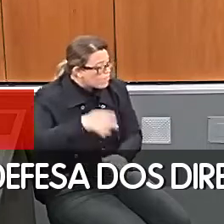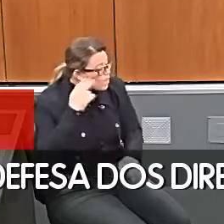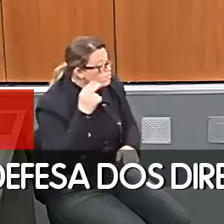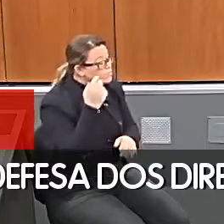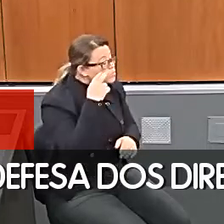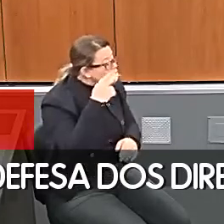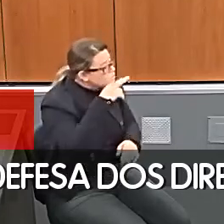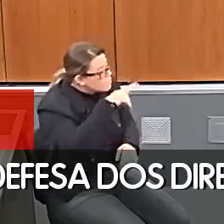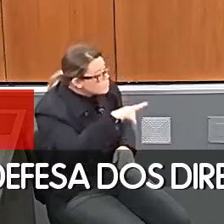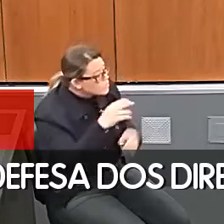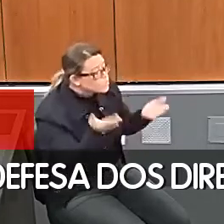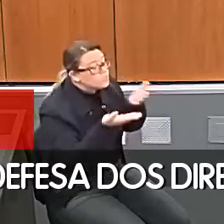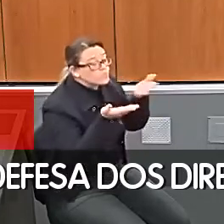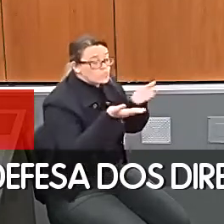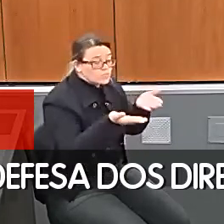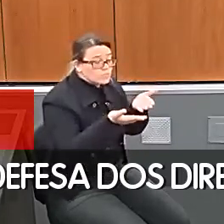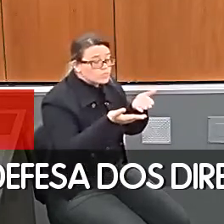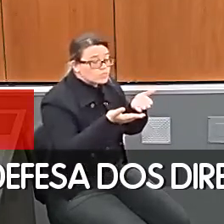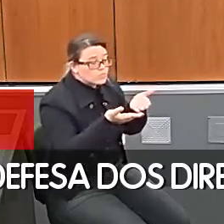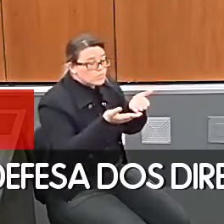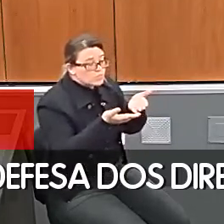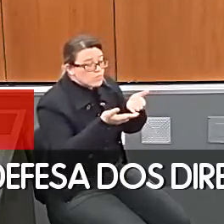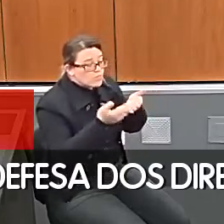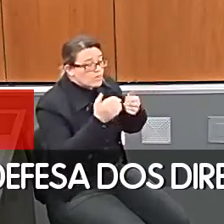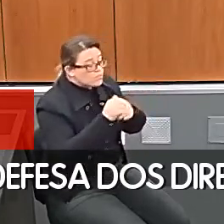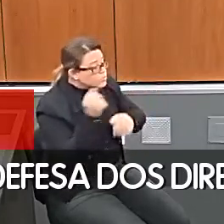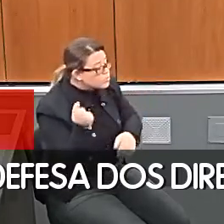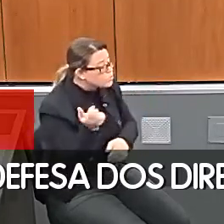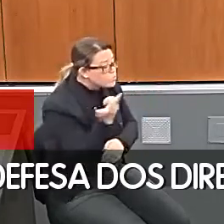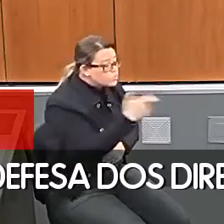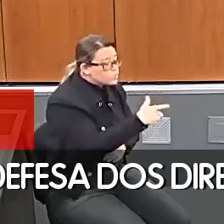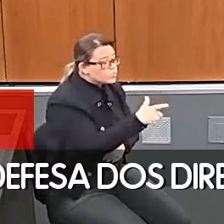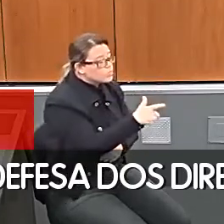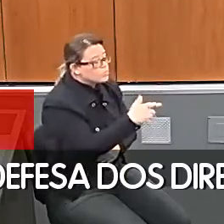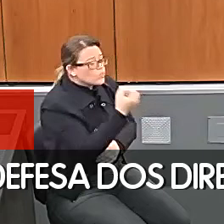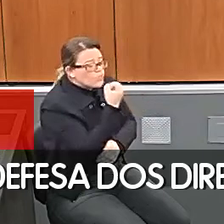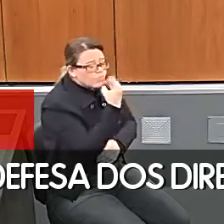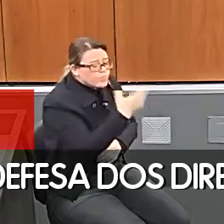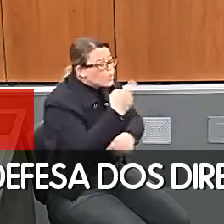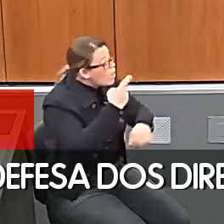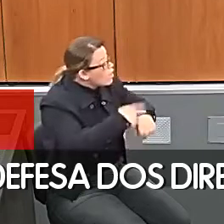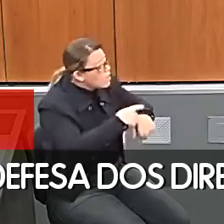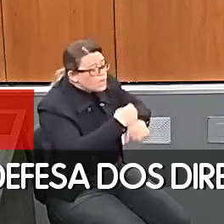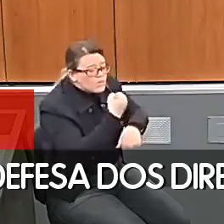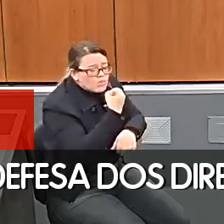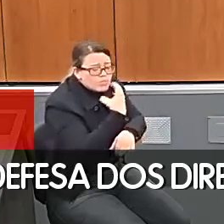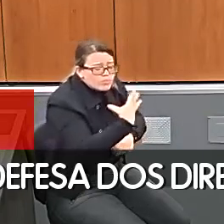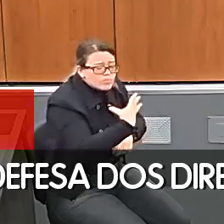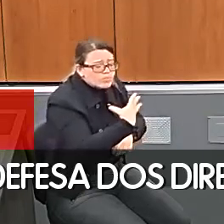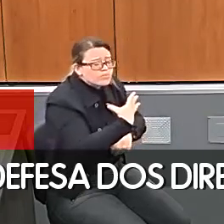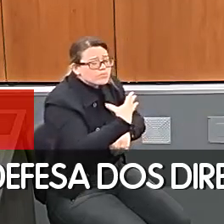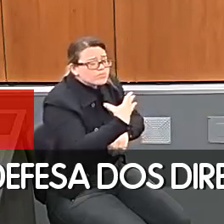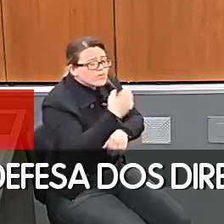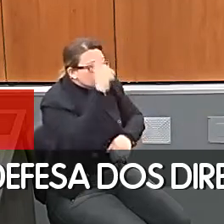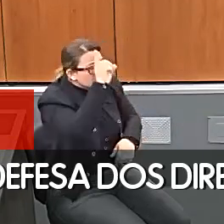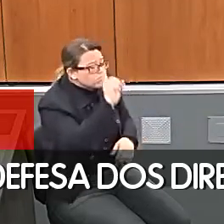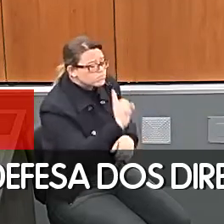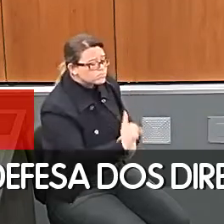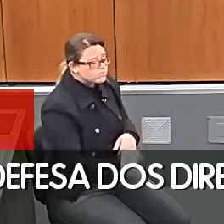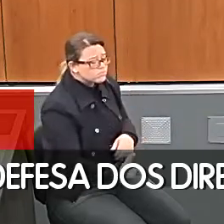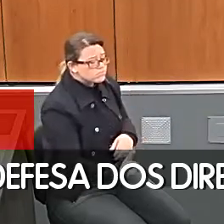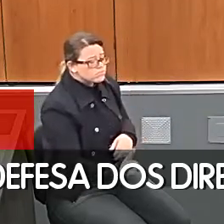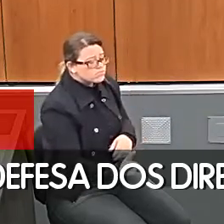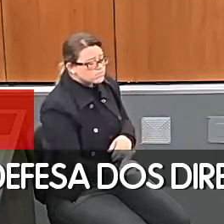aqui hoje é uma retomada de um tempo bom para o portador de deficiência. Todas as